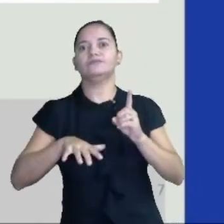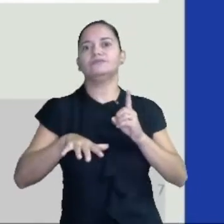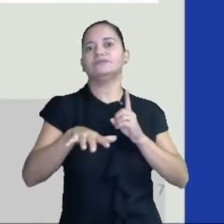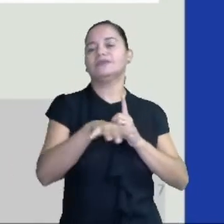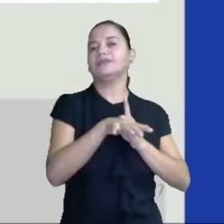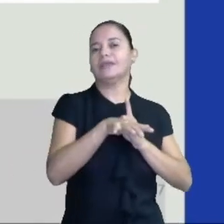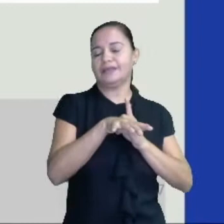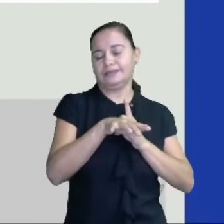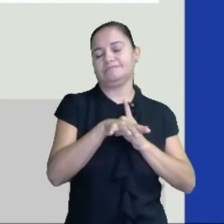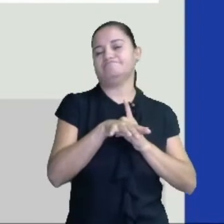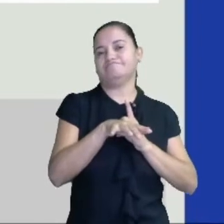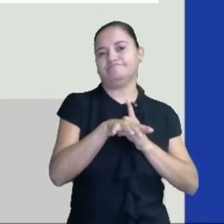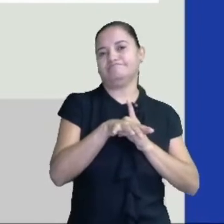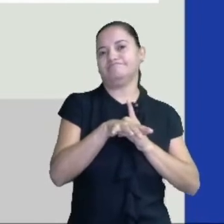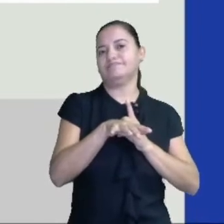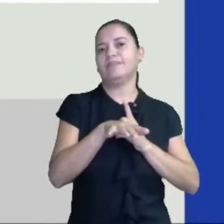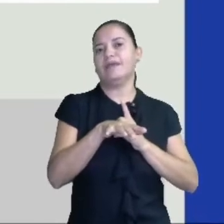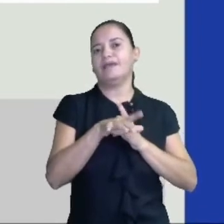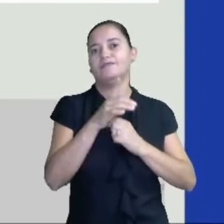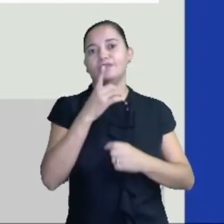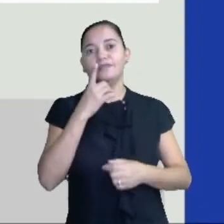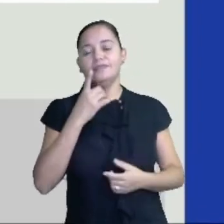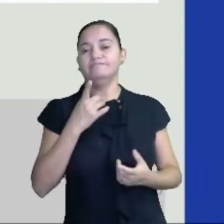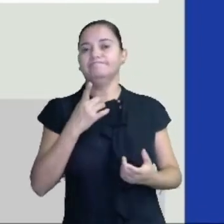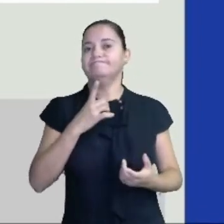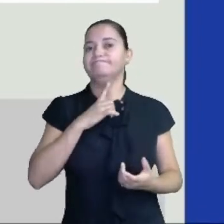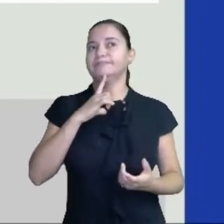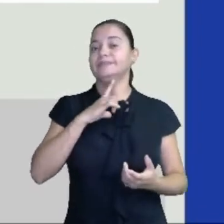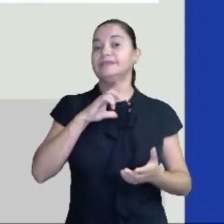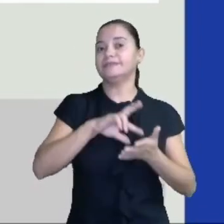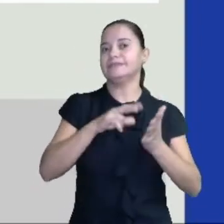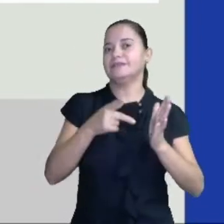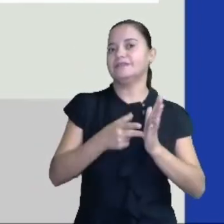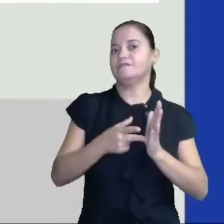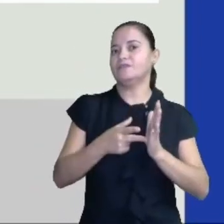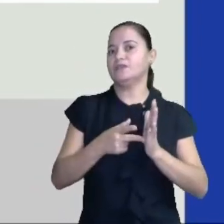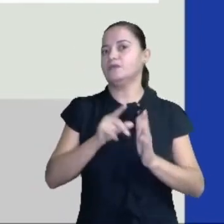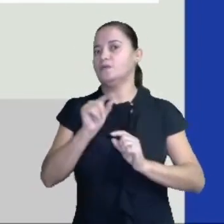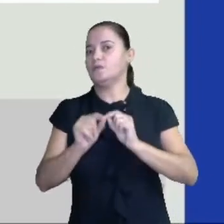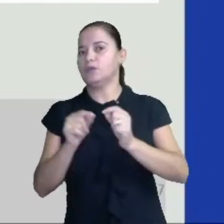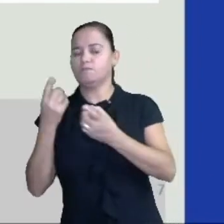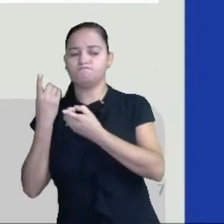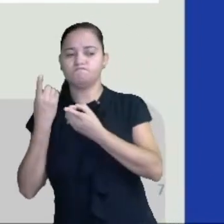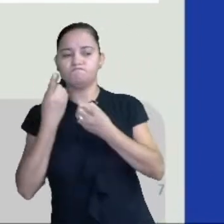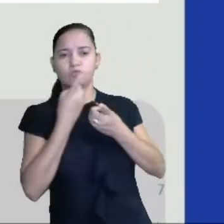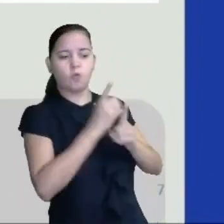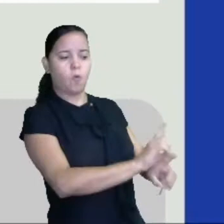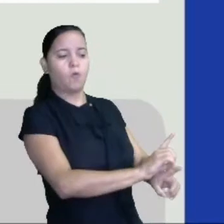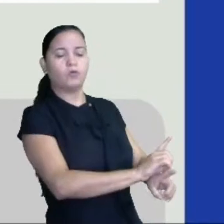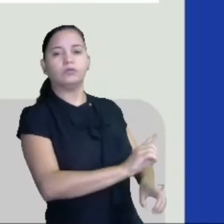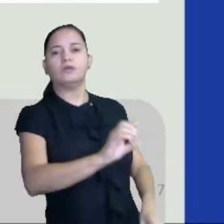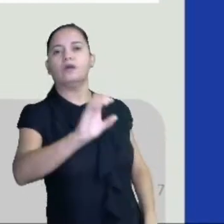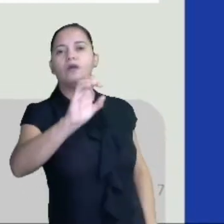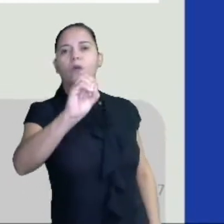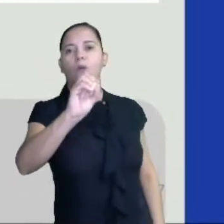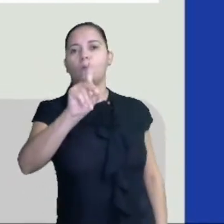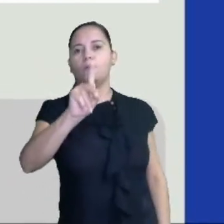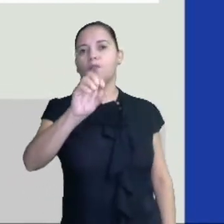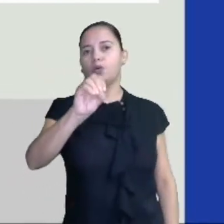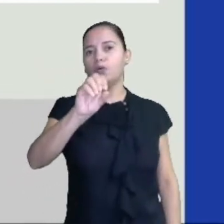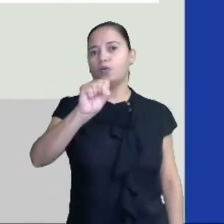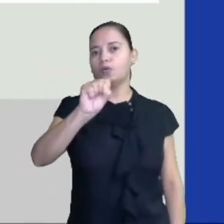da gente. E contra quer dizer oposição, né?